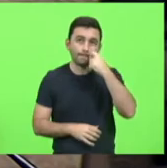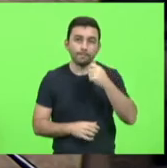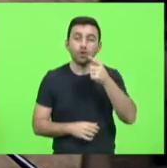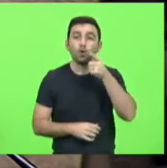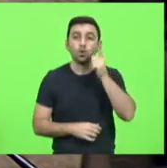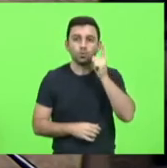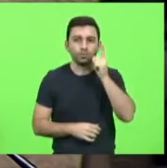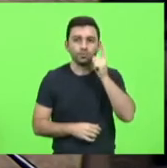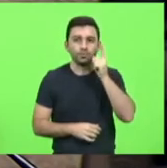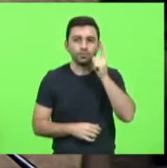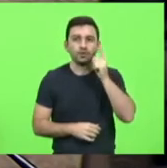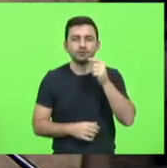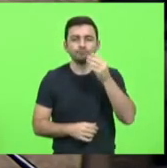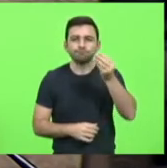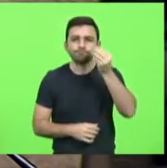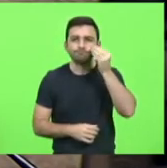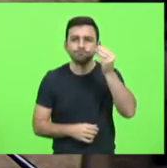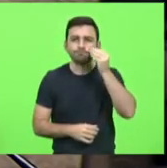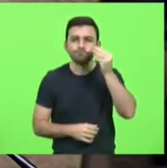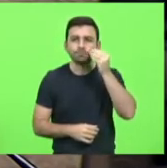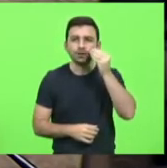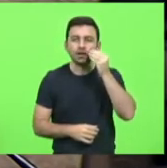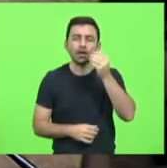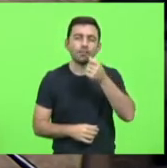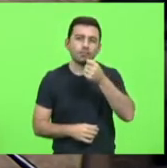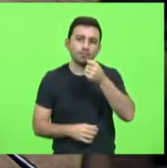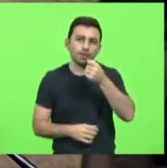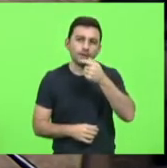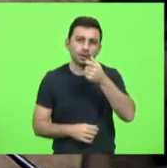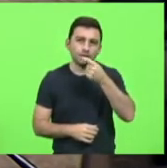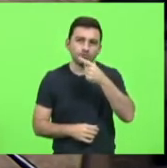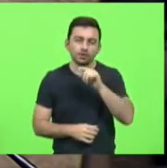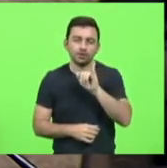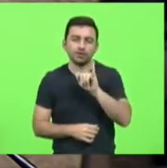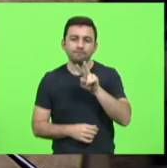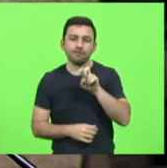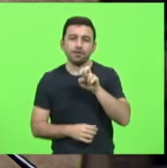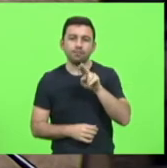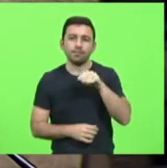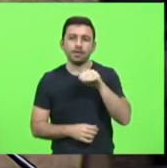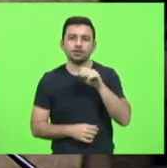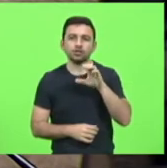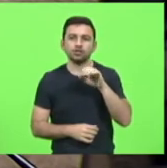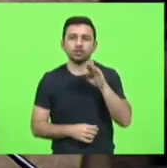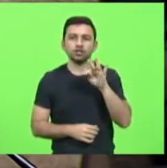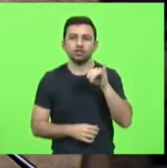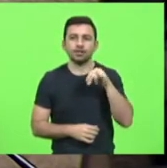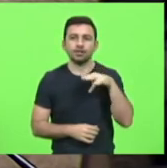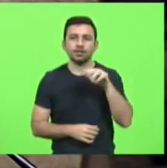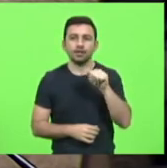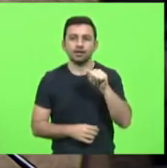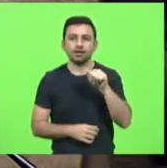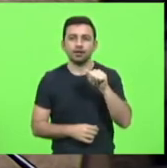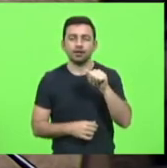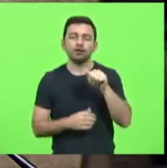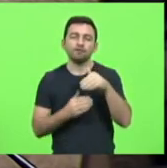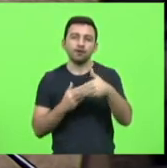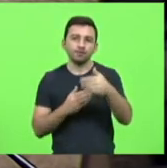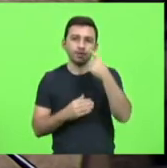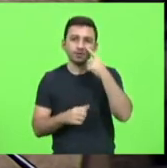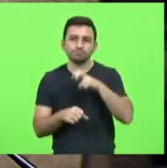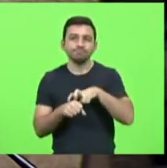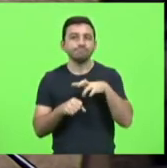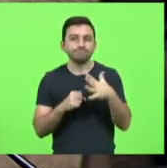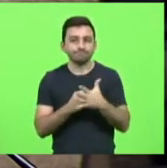que está testando o medicamento antiparasitário ivermectina como um tratamento possível para a